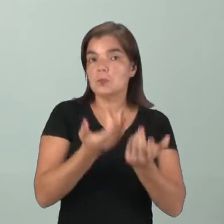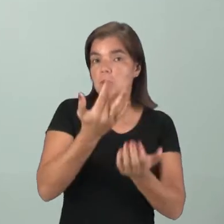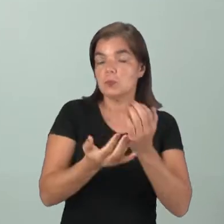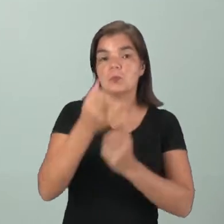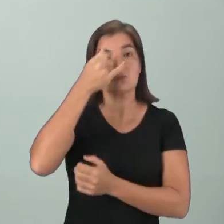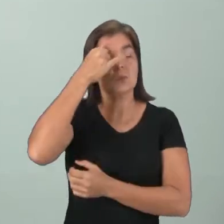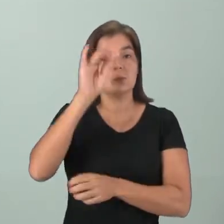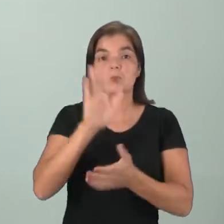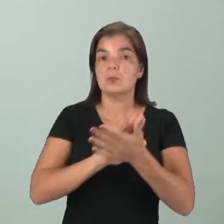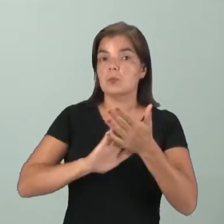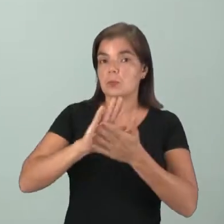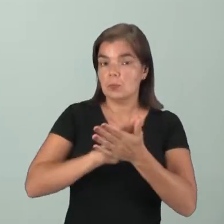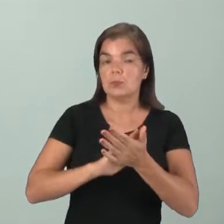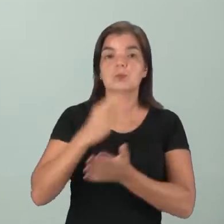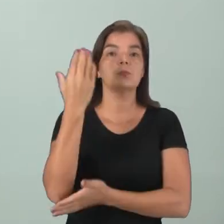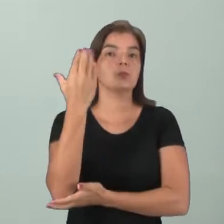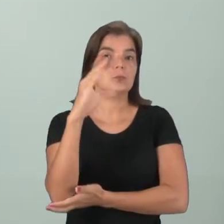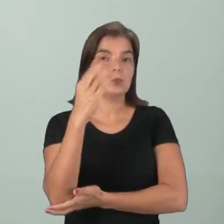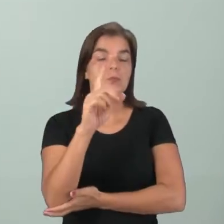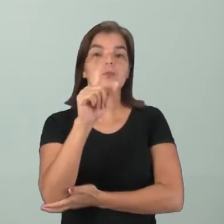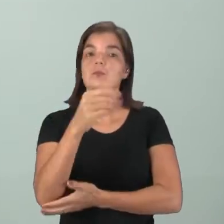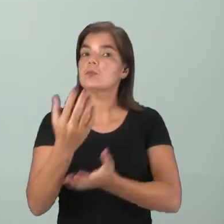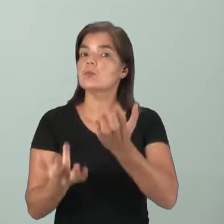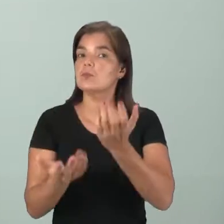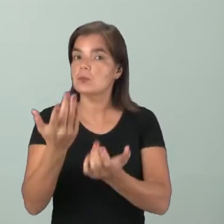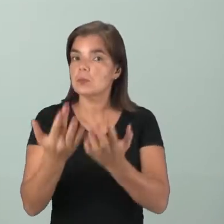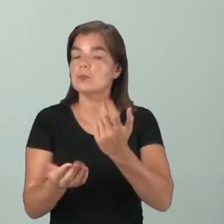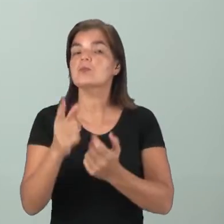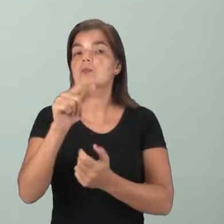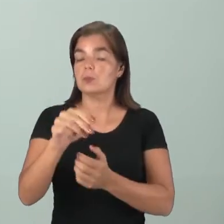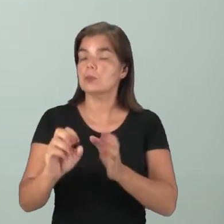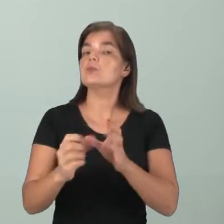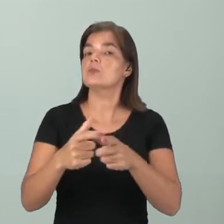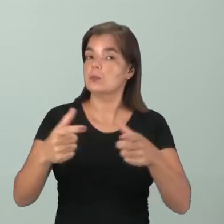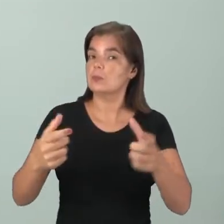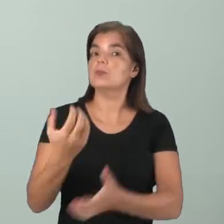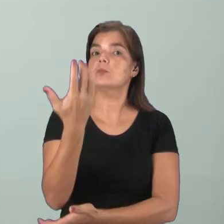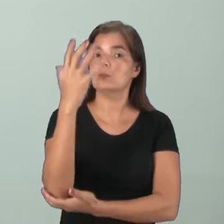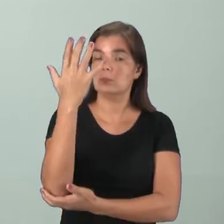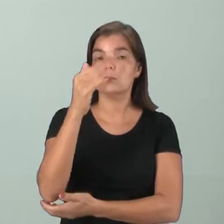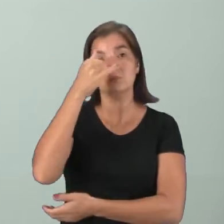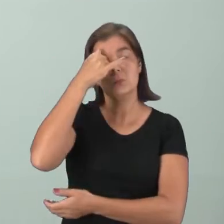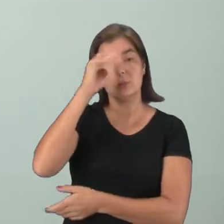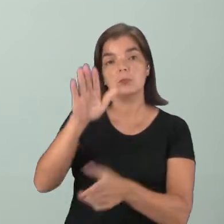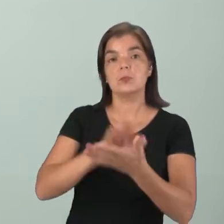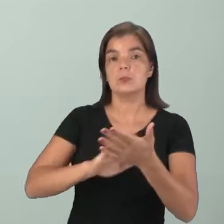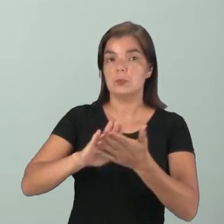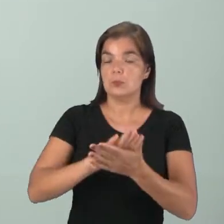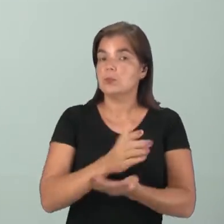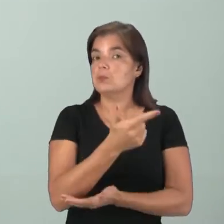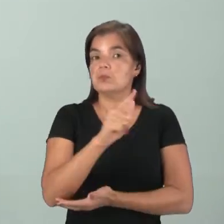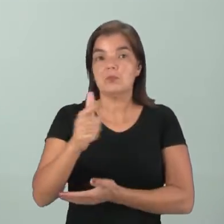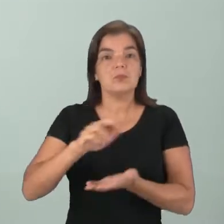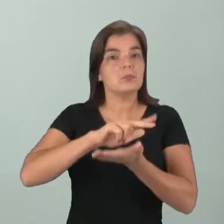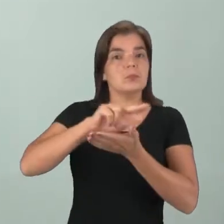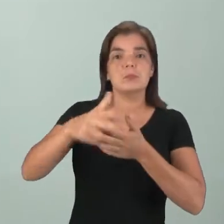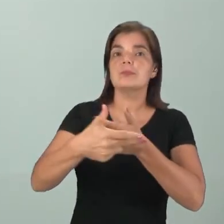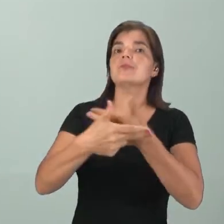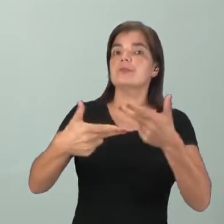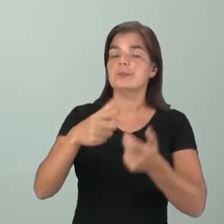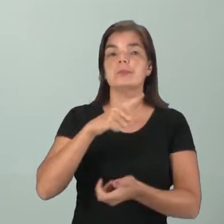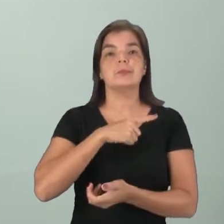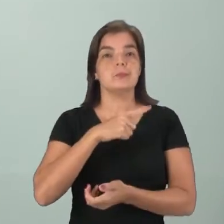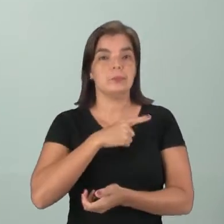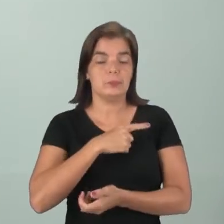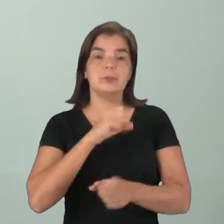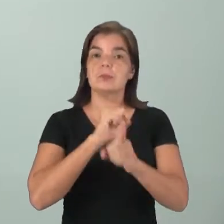por exemplo, o fogo não tivesse sido criado, essa ciência que é o fogo é uma grande ciência, se ele não tivesse sido inventado, a gente não